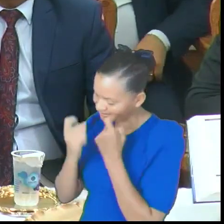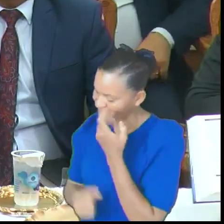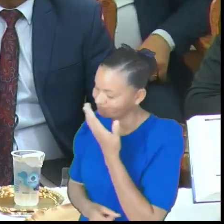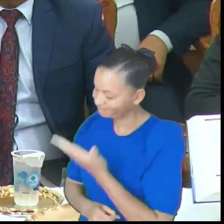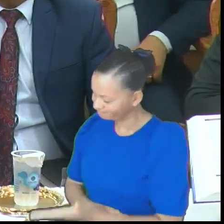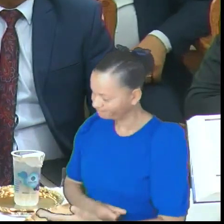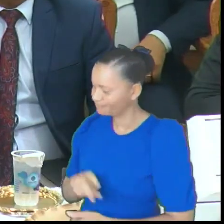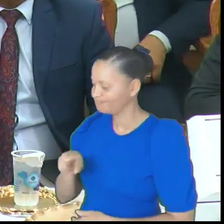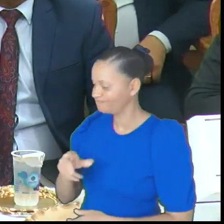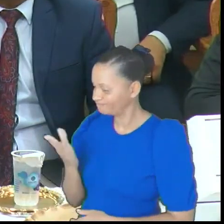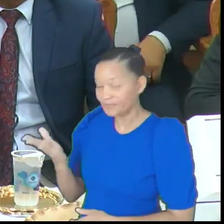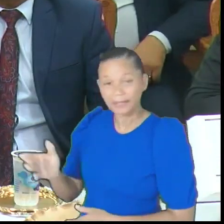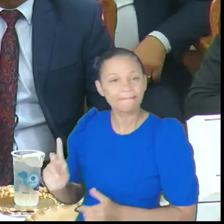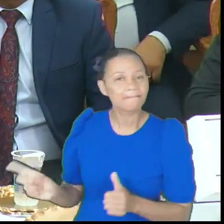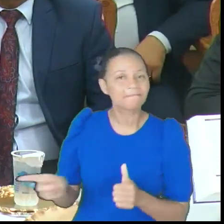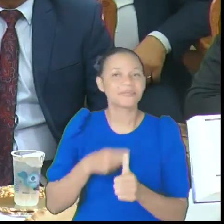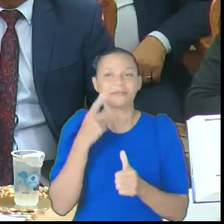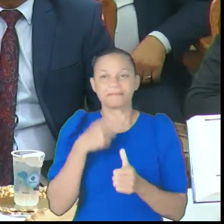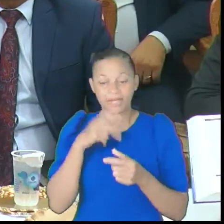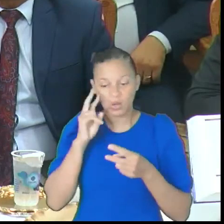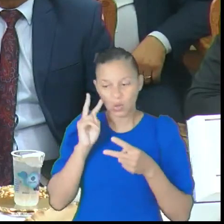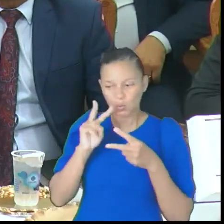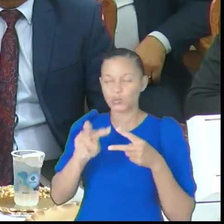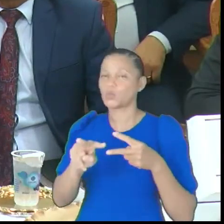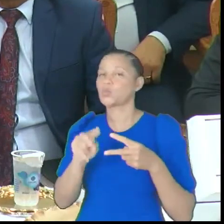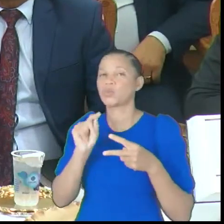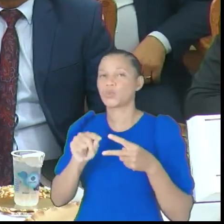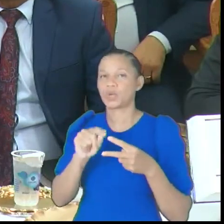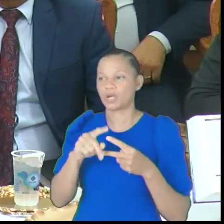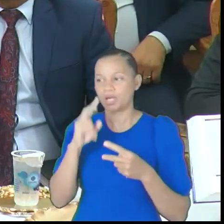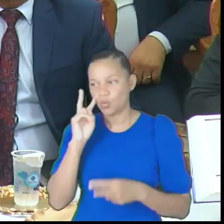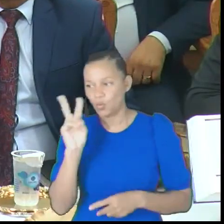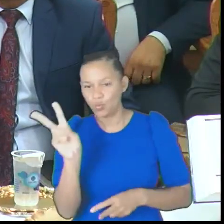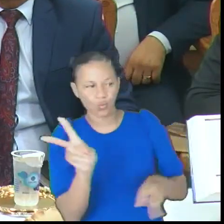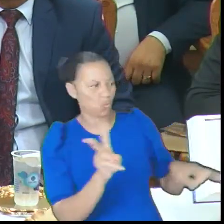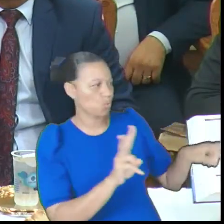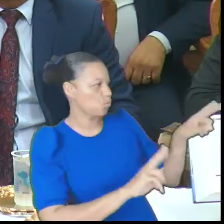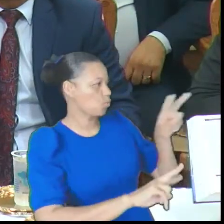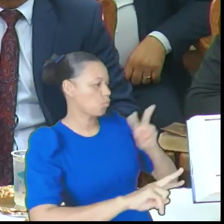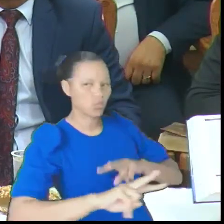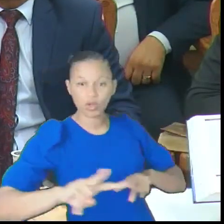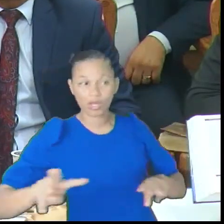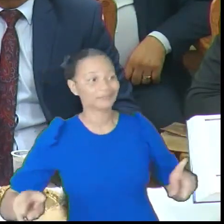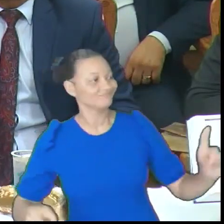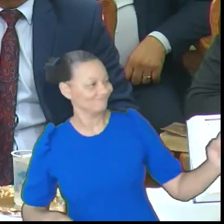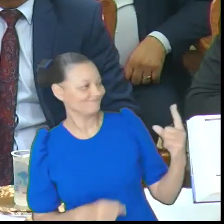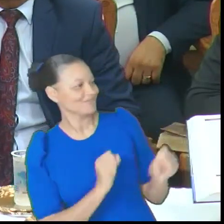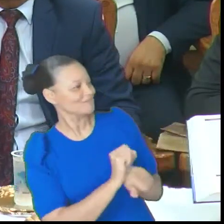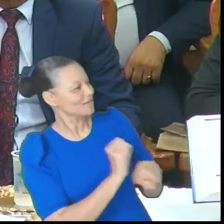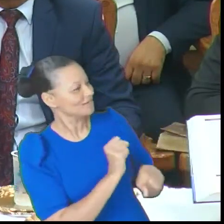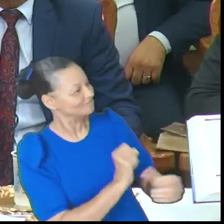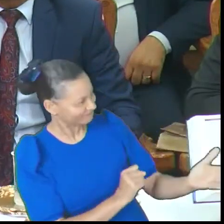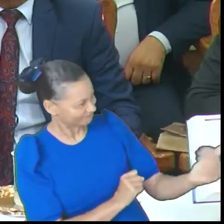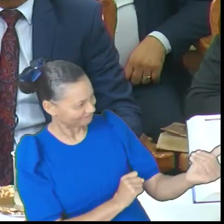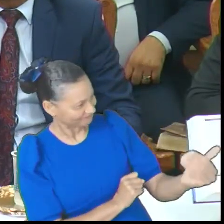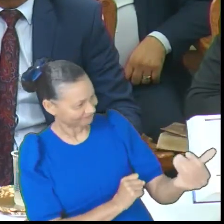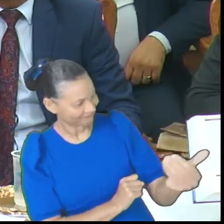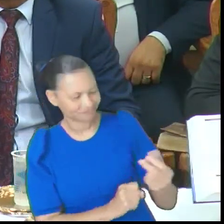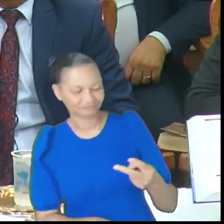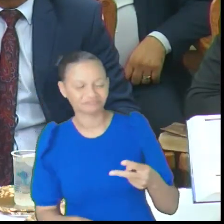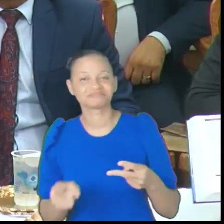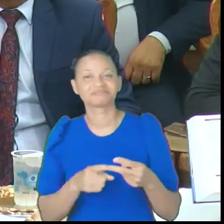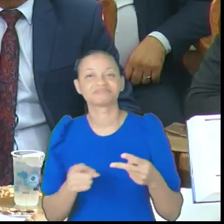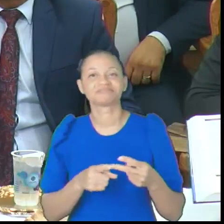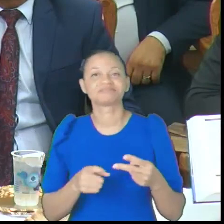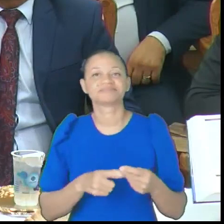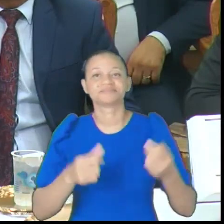nosso irmão. É o primeiro olhar, o olhar ao redor, se importar com quem está do seu lado. O segundo que eu